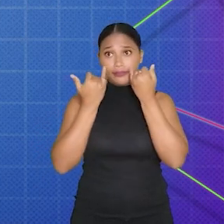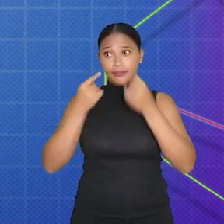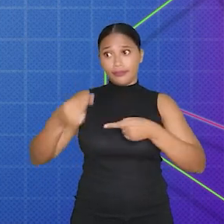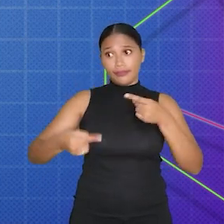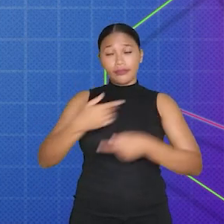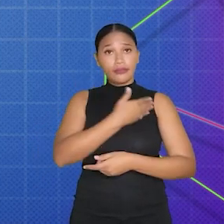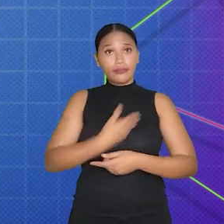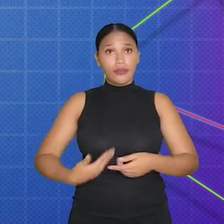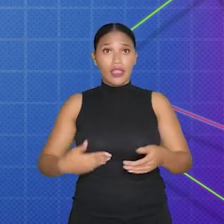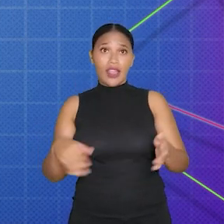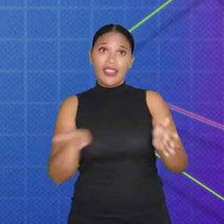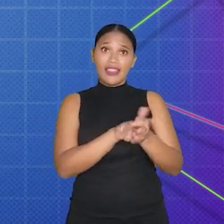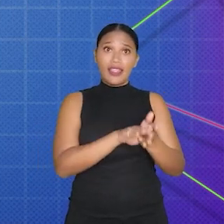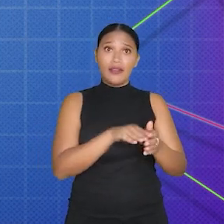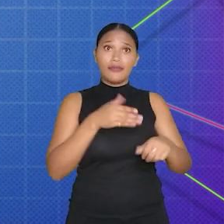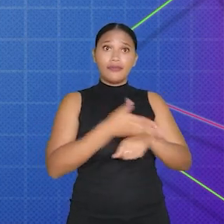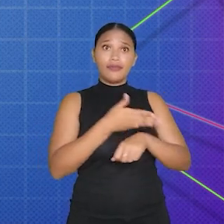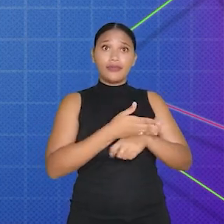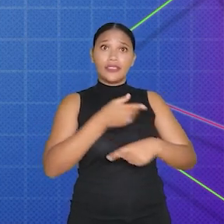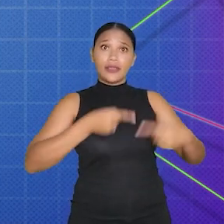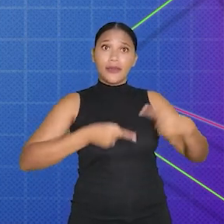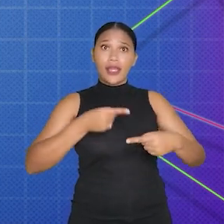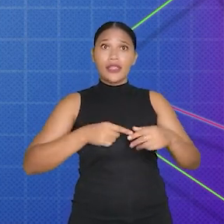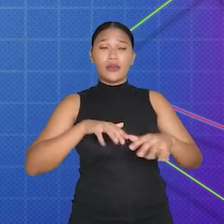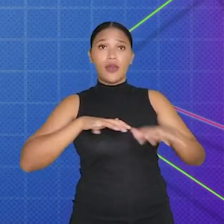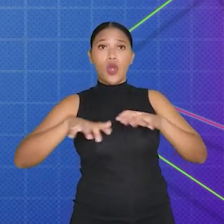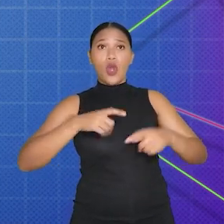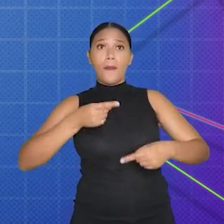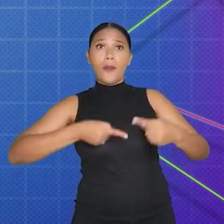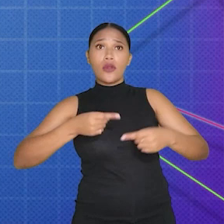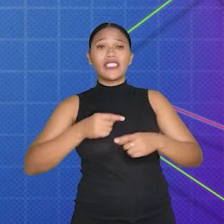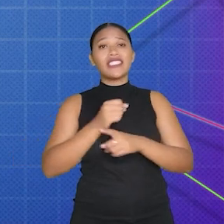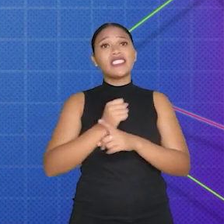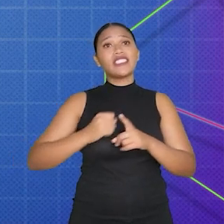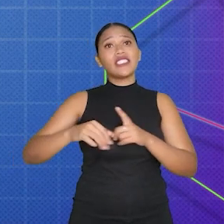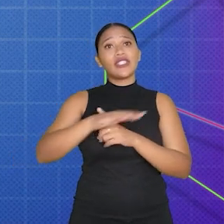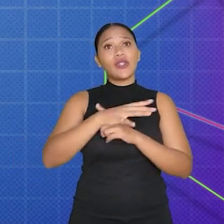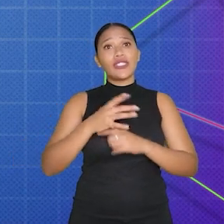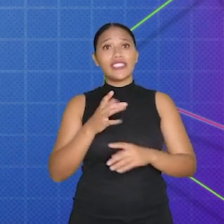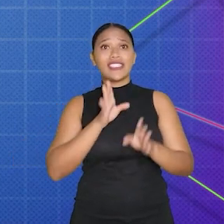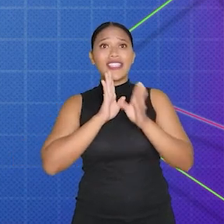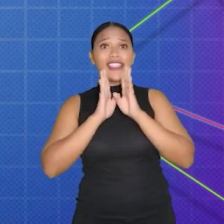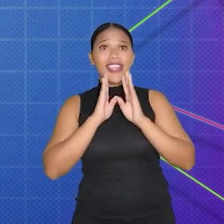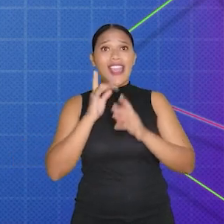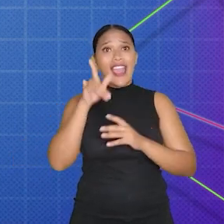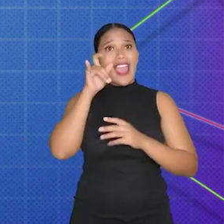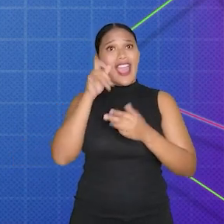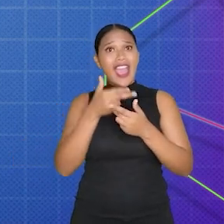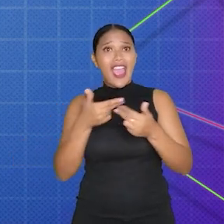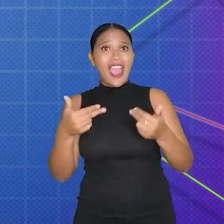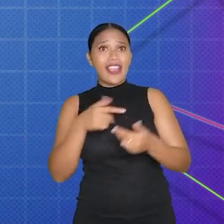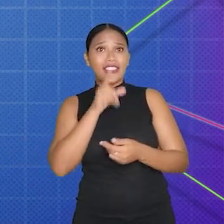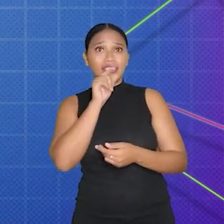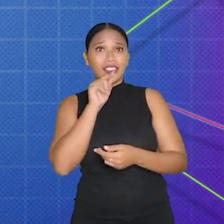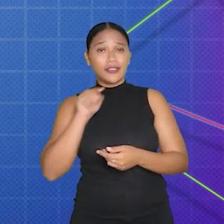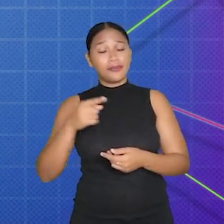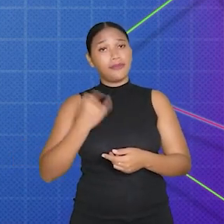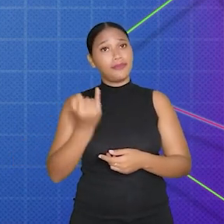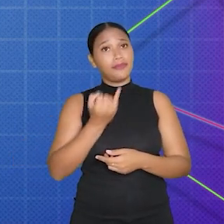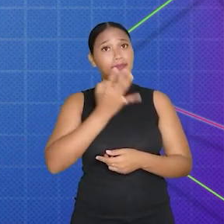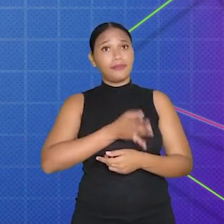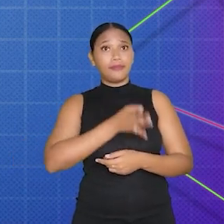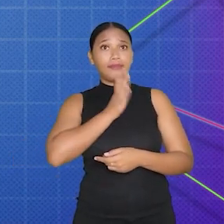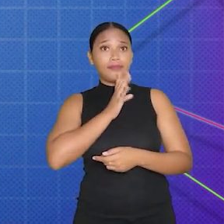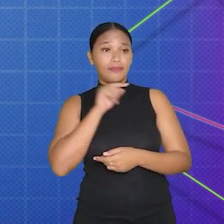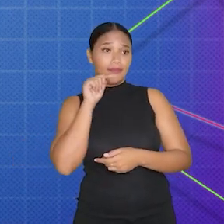acesso a informações sobre políticas públicas até a participação em debates e manifestações políticas das redes sociais. Portanto, é fundamental